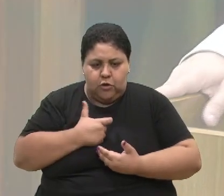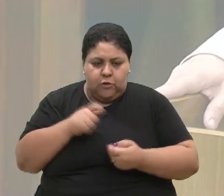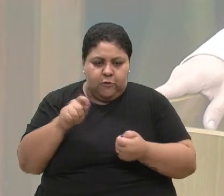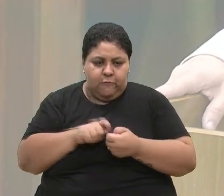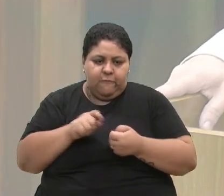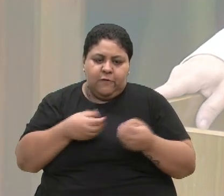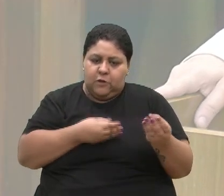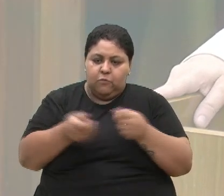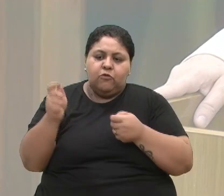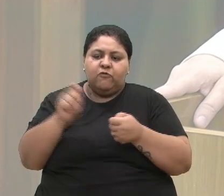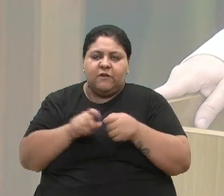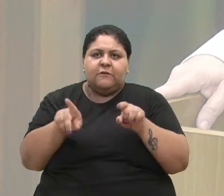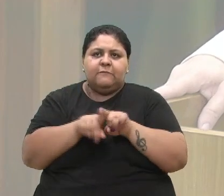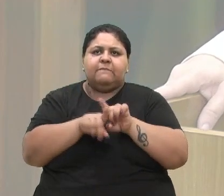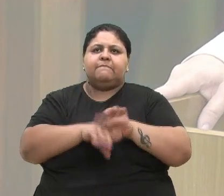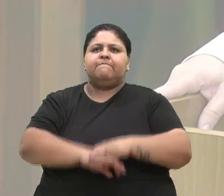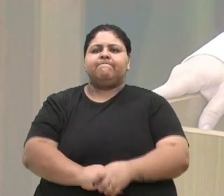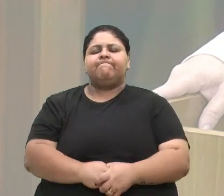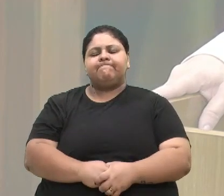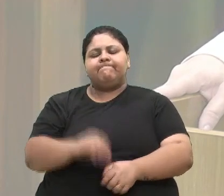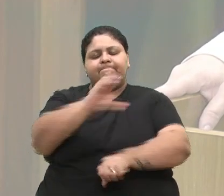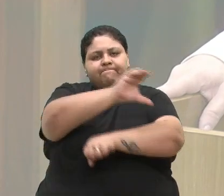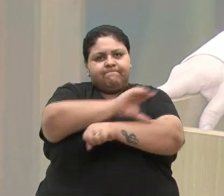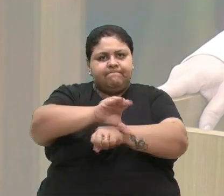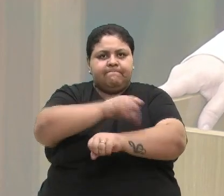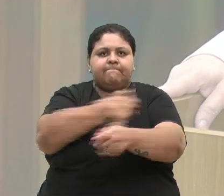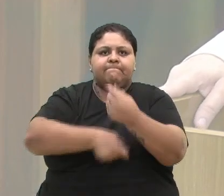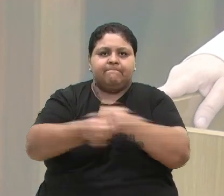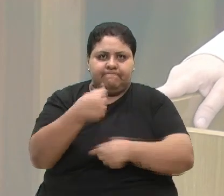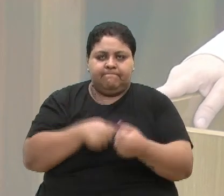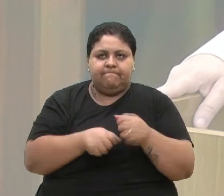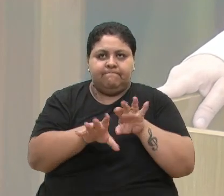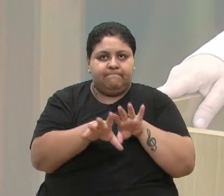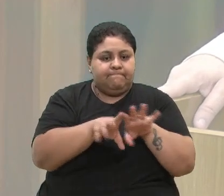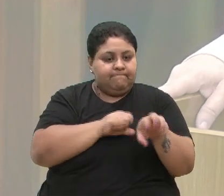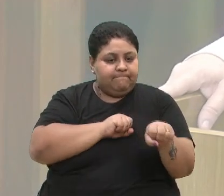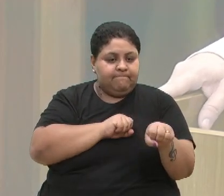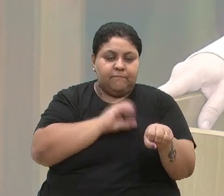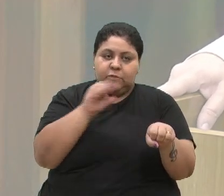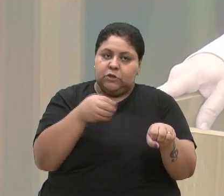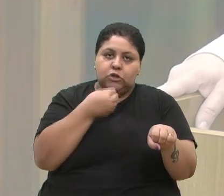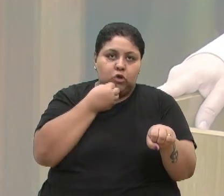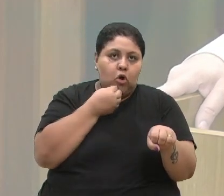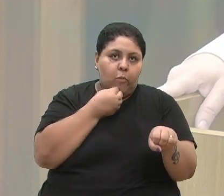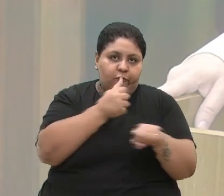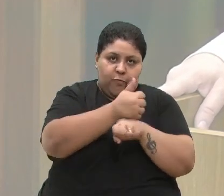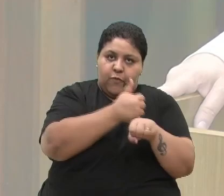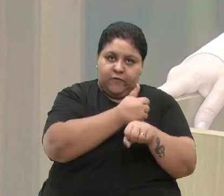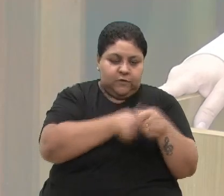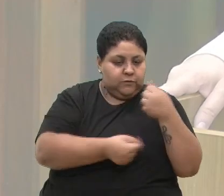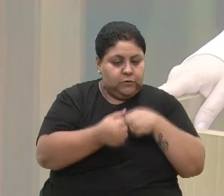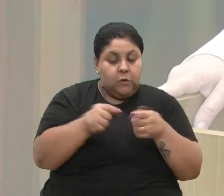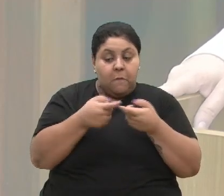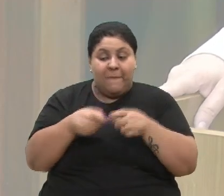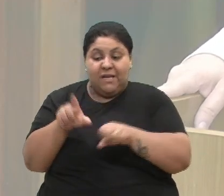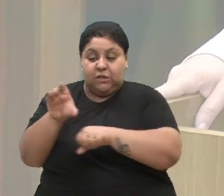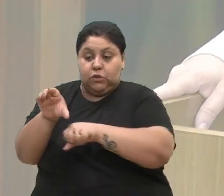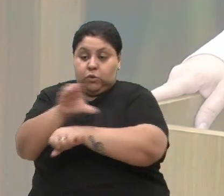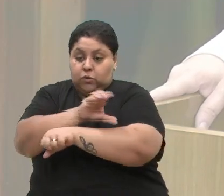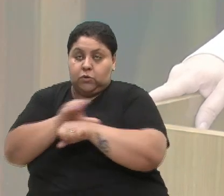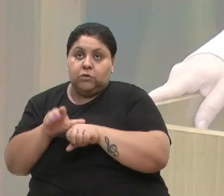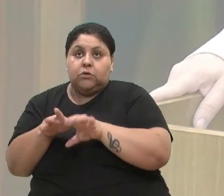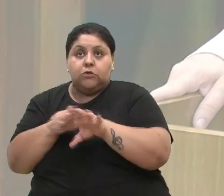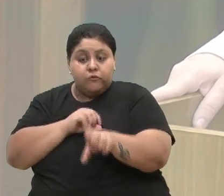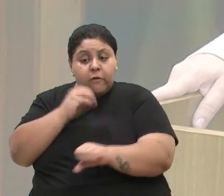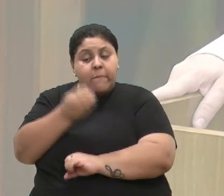fazer ainda. O curso de economia forma, obviamente, economistas, mas é um curso que te forma